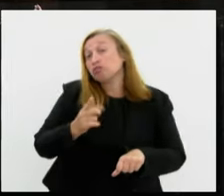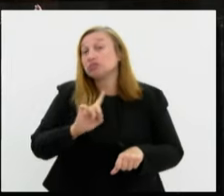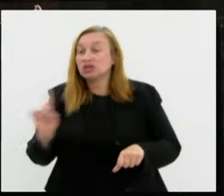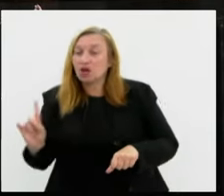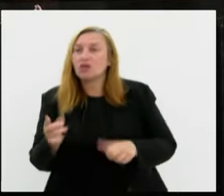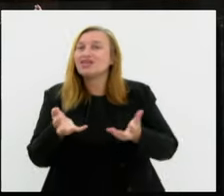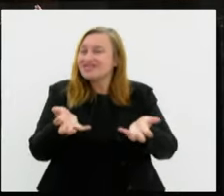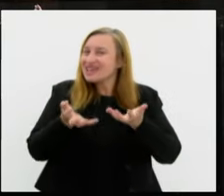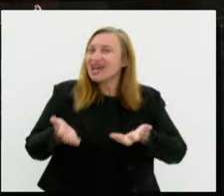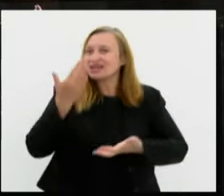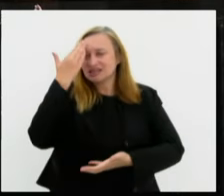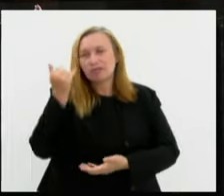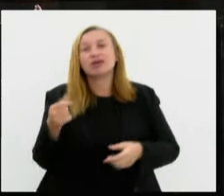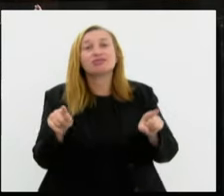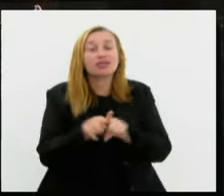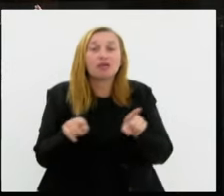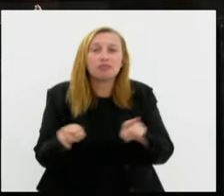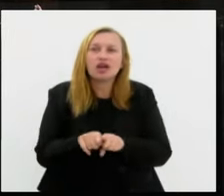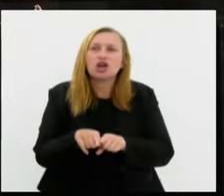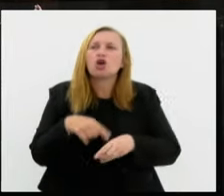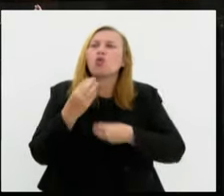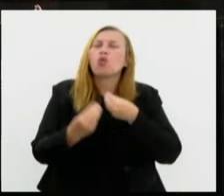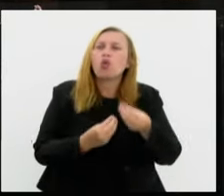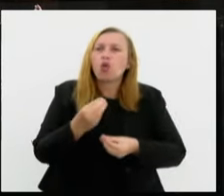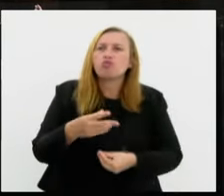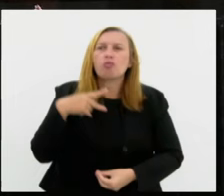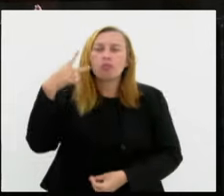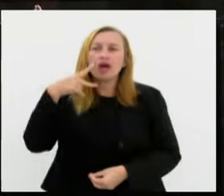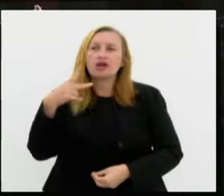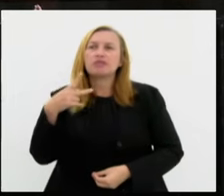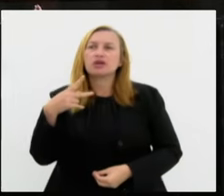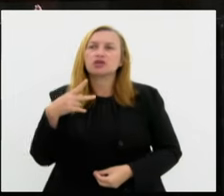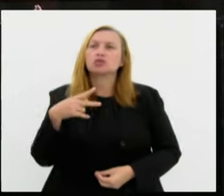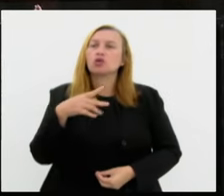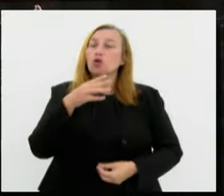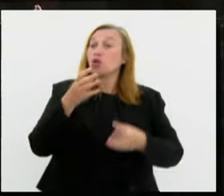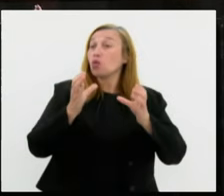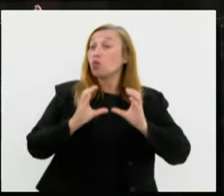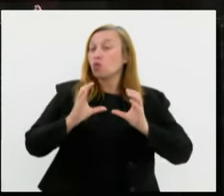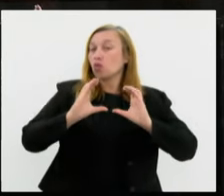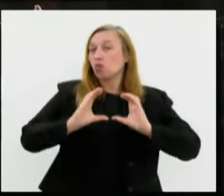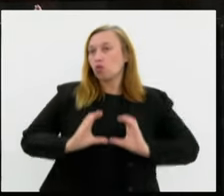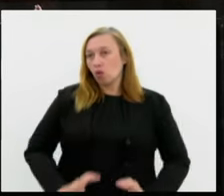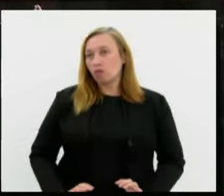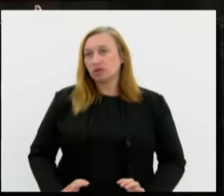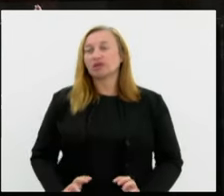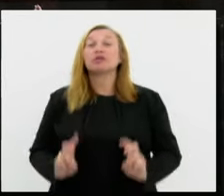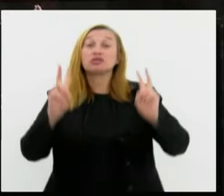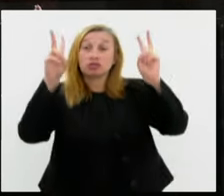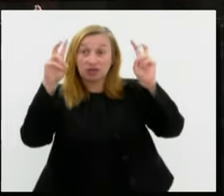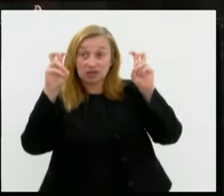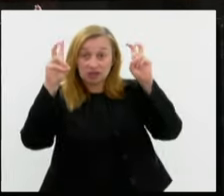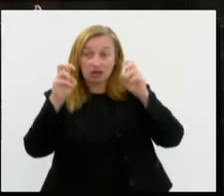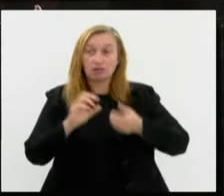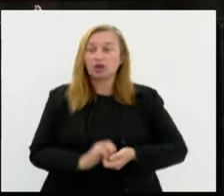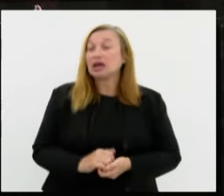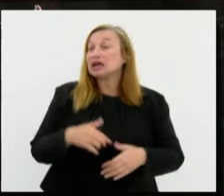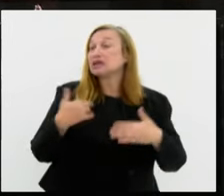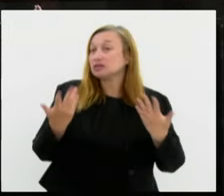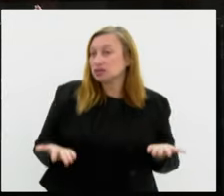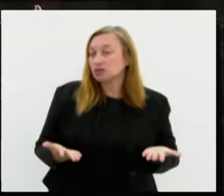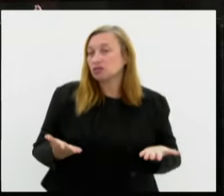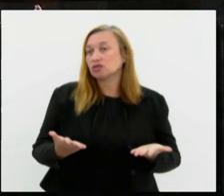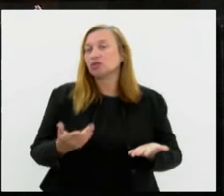querem saber também como o parlamento se comporta em relação a esse ponto. Então, a nossa posição me